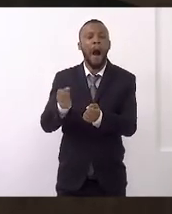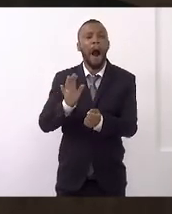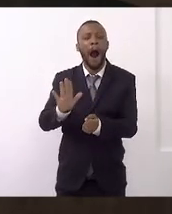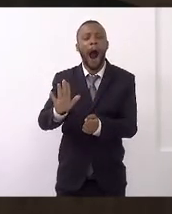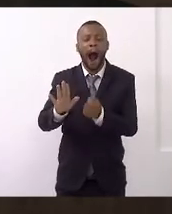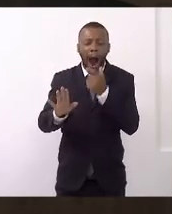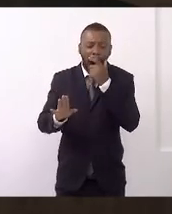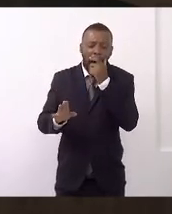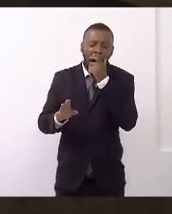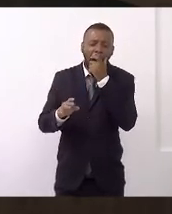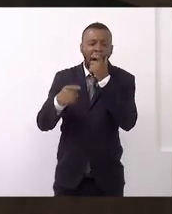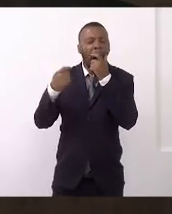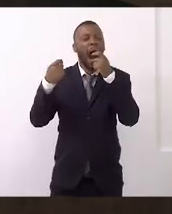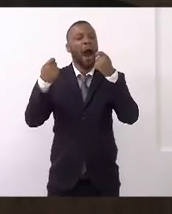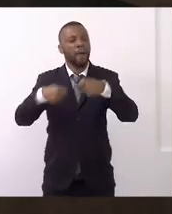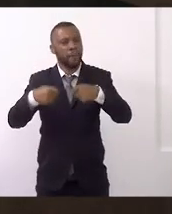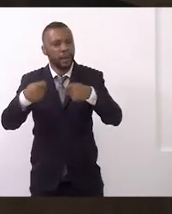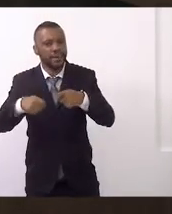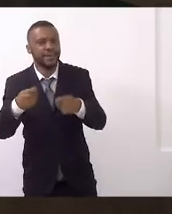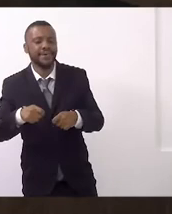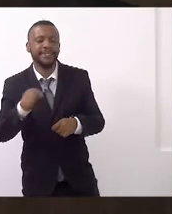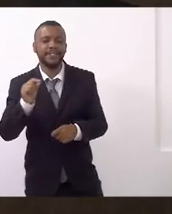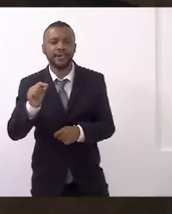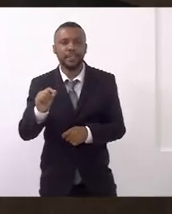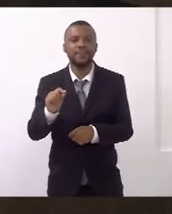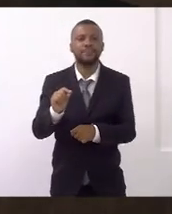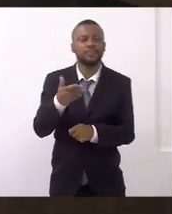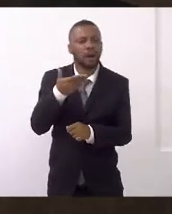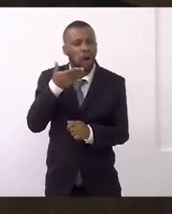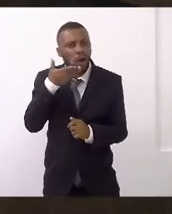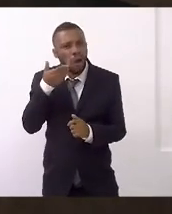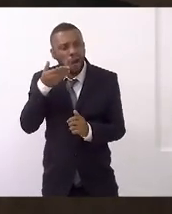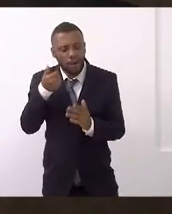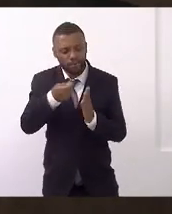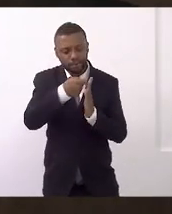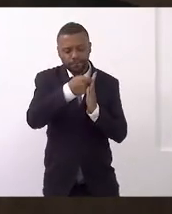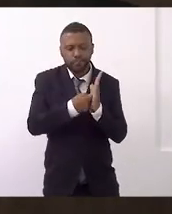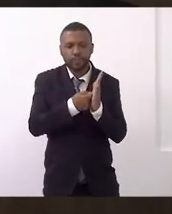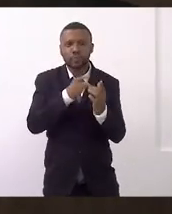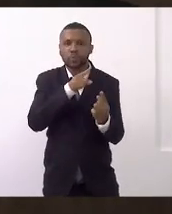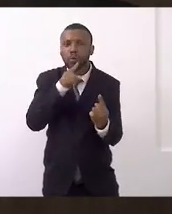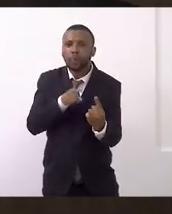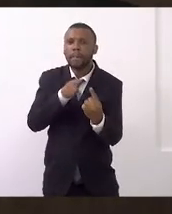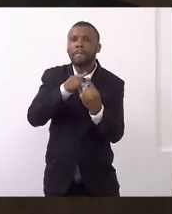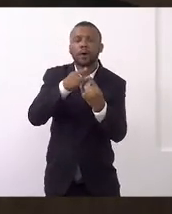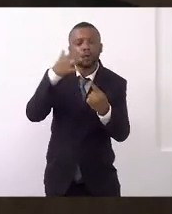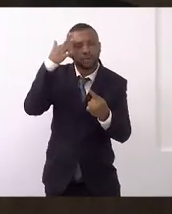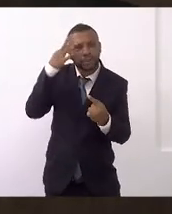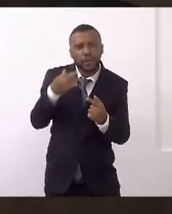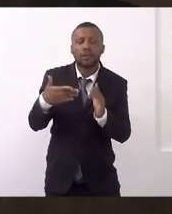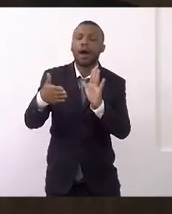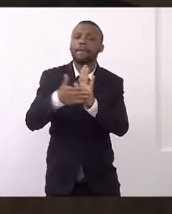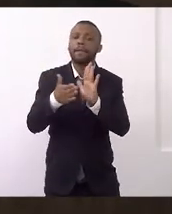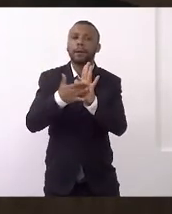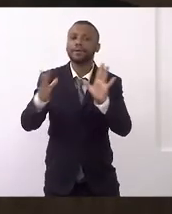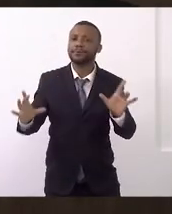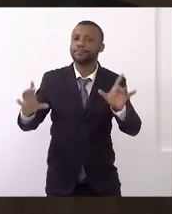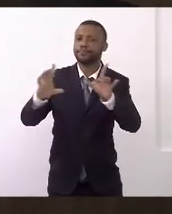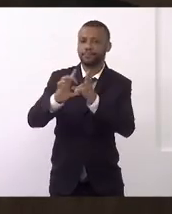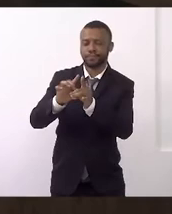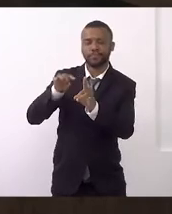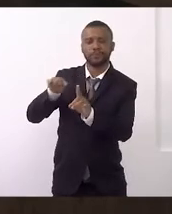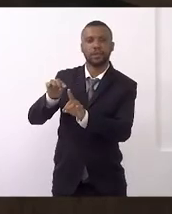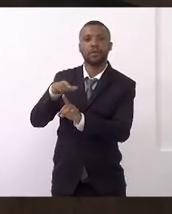precisa de aperfeiçoamentos para cumprir o objetivo que eu entendo que ele se propõe, eu vou